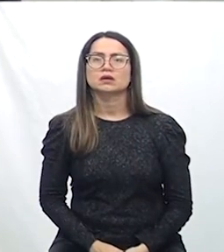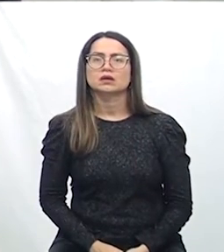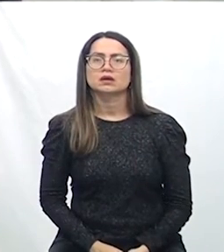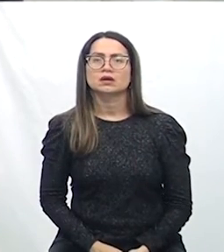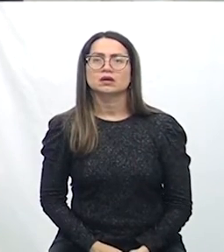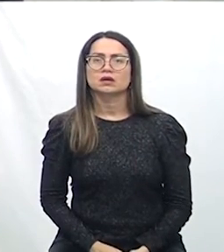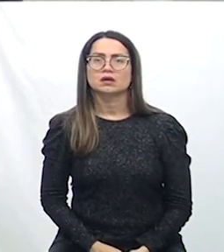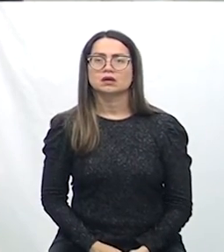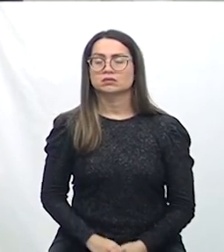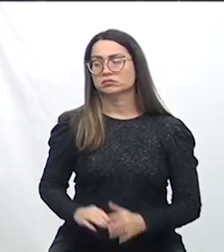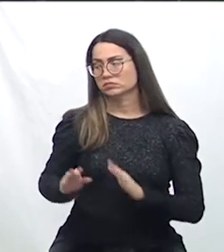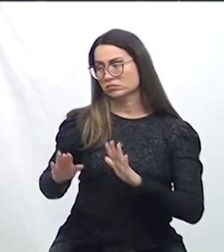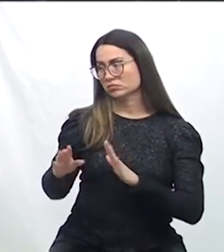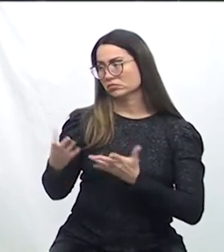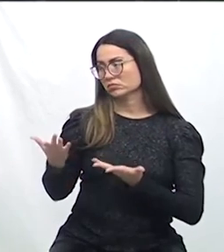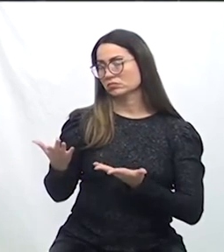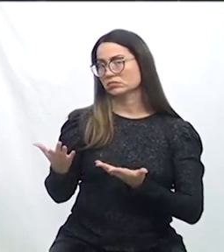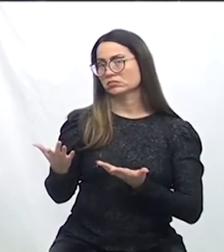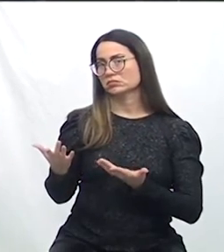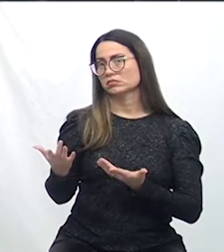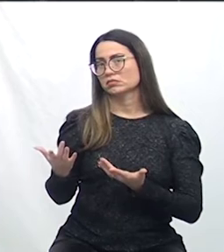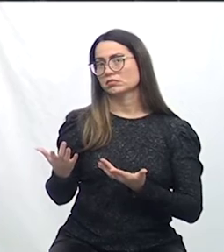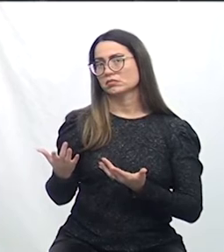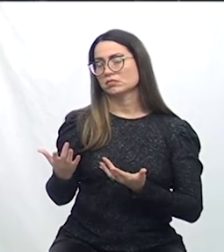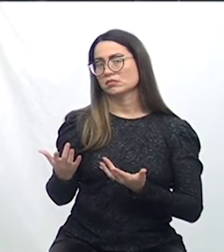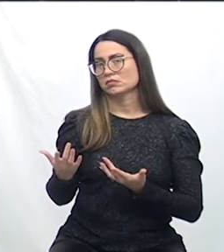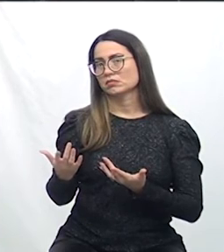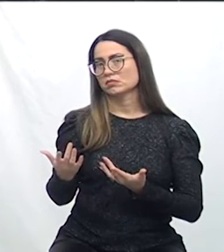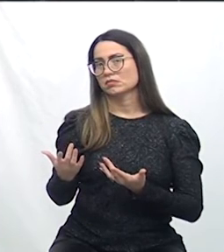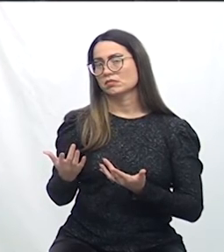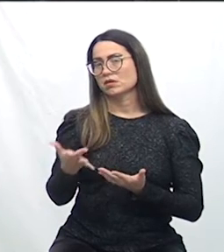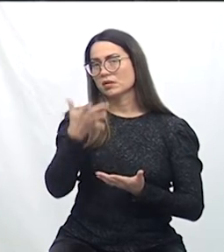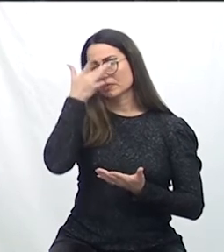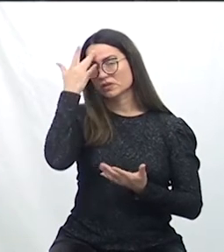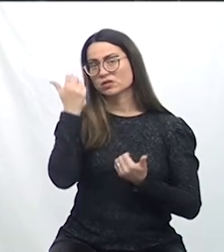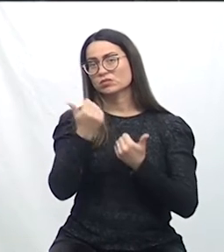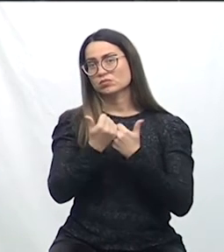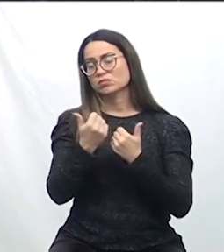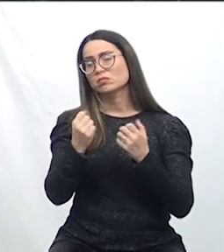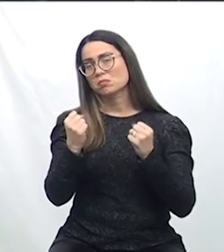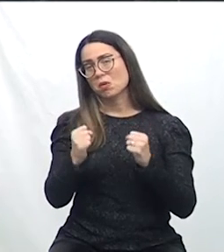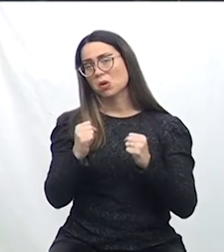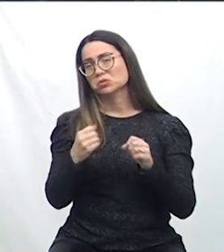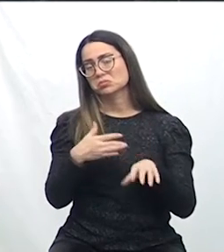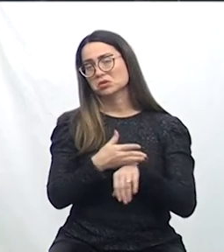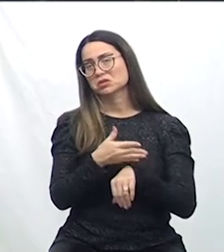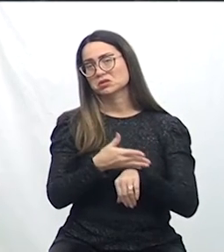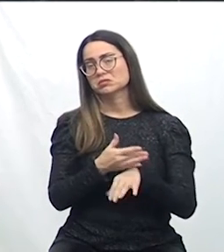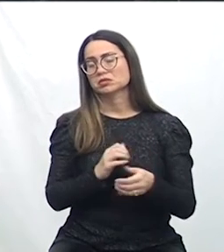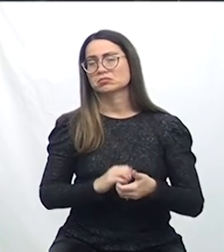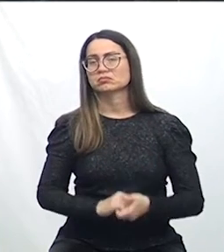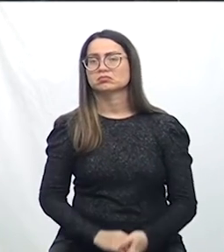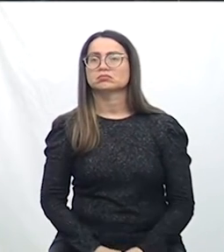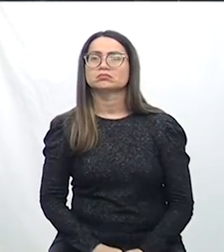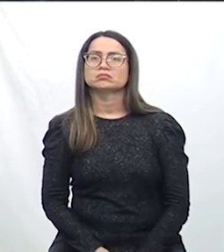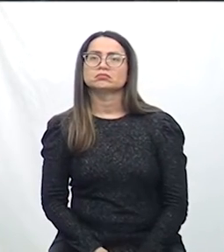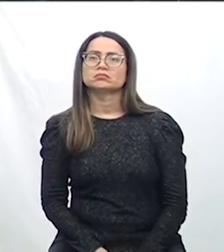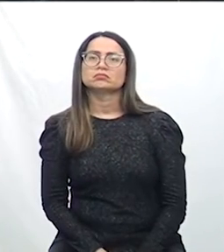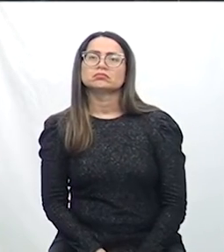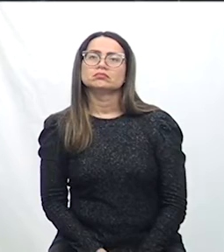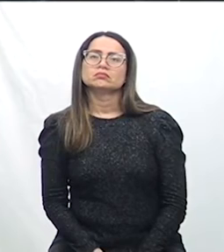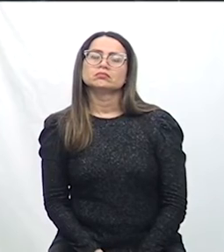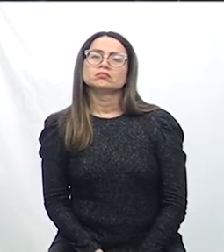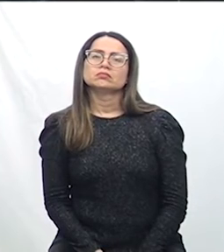No caso, o suplente, ele está efetivo agora, né? Então, ele tem direito a fazer...